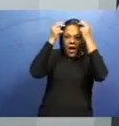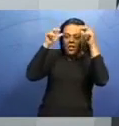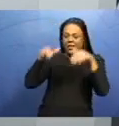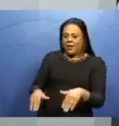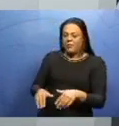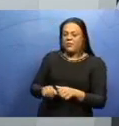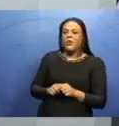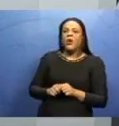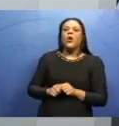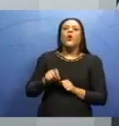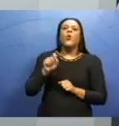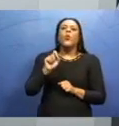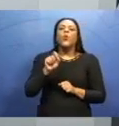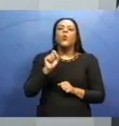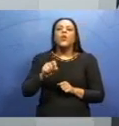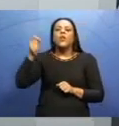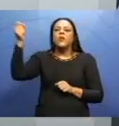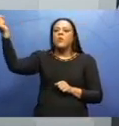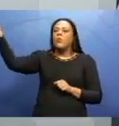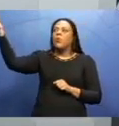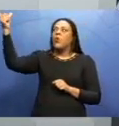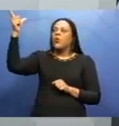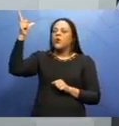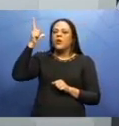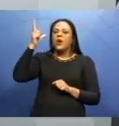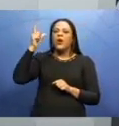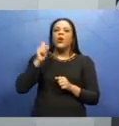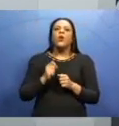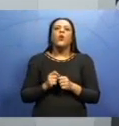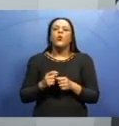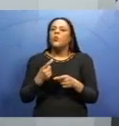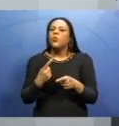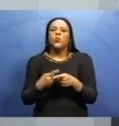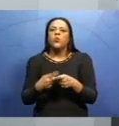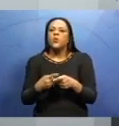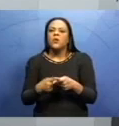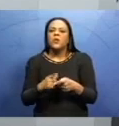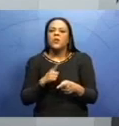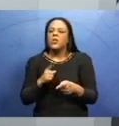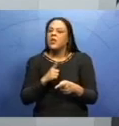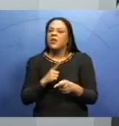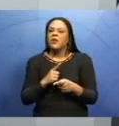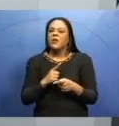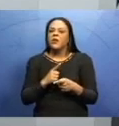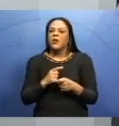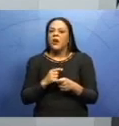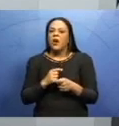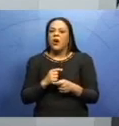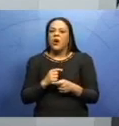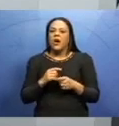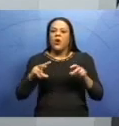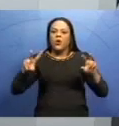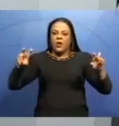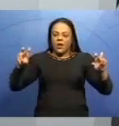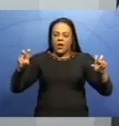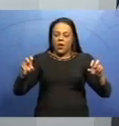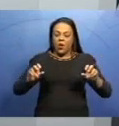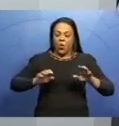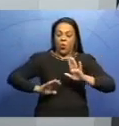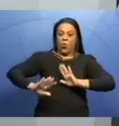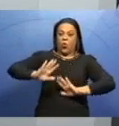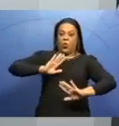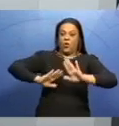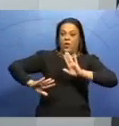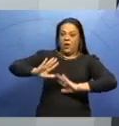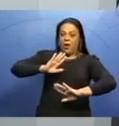Moral. É a moral da história. Para que serve essa história? Devemos tomar cuidado, pois